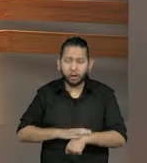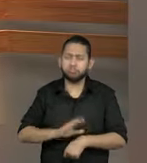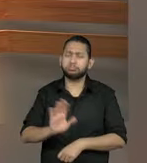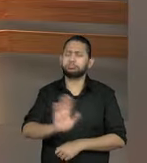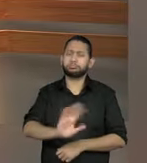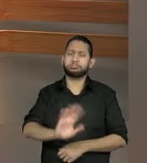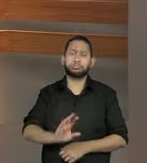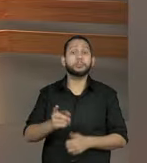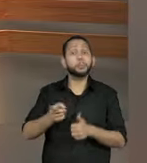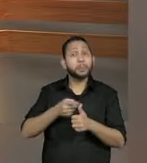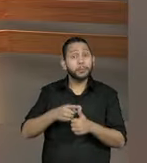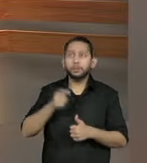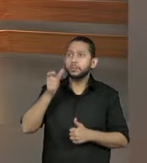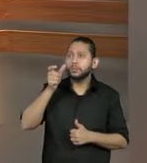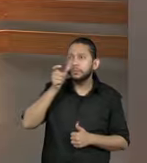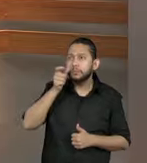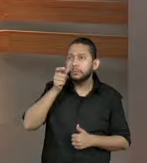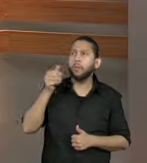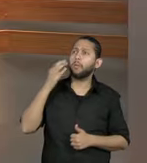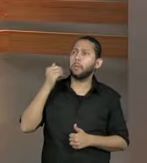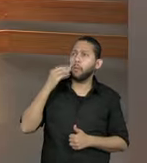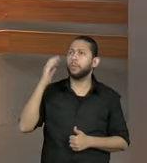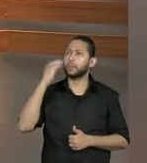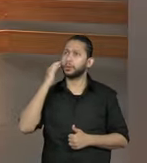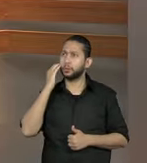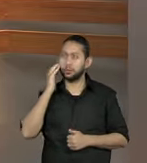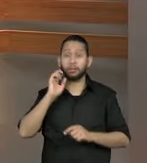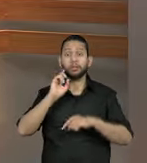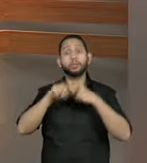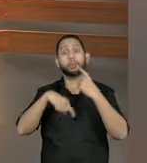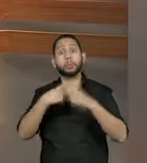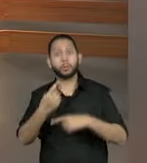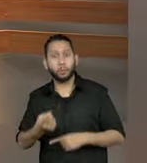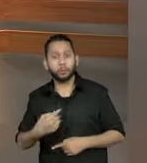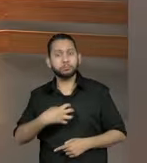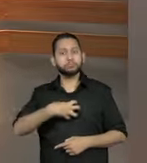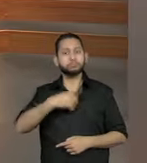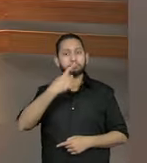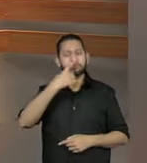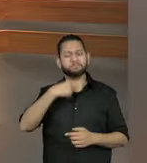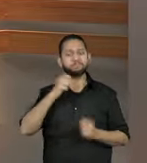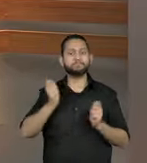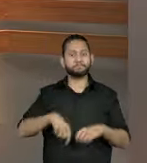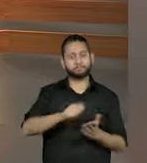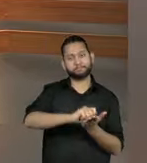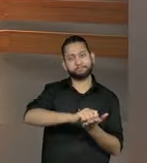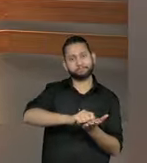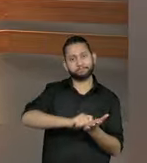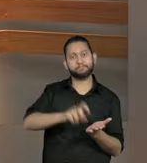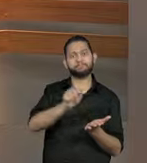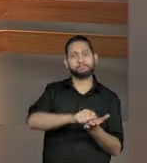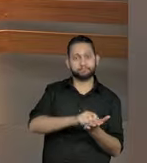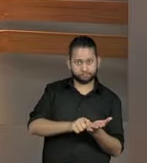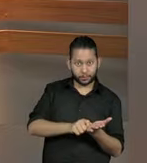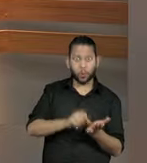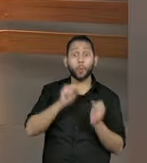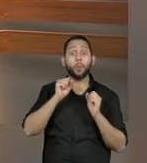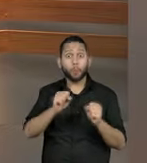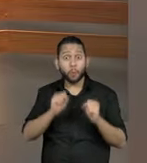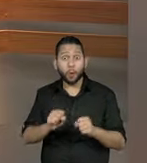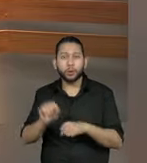a aula, preste atenção e se concentre. No final, se você precisar sentir a necessidade de anotar alguma coisa, volta